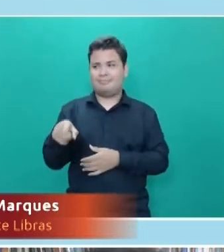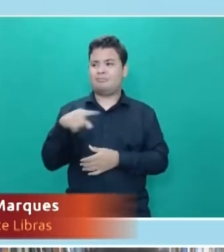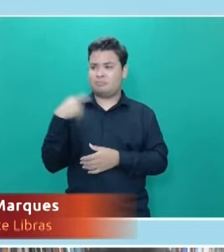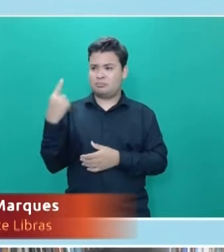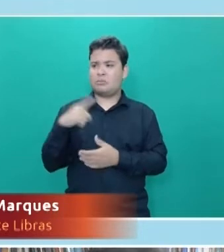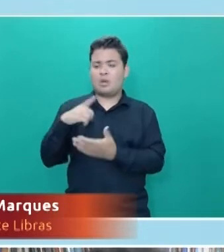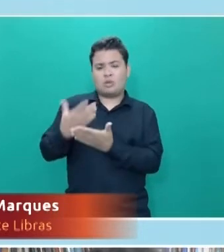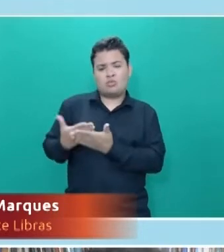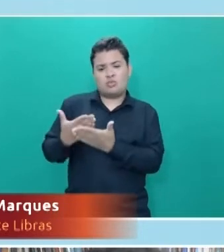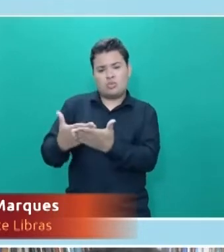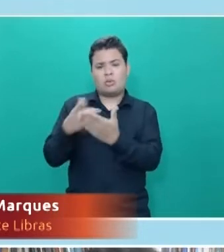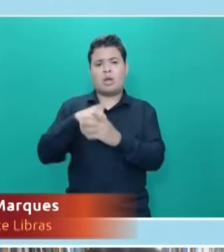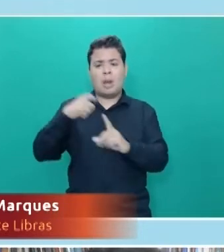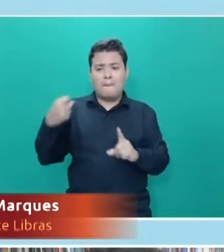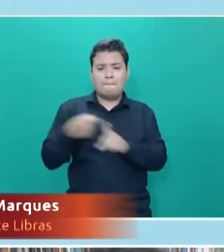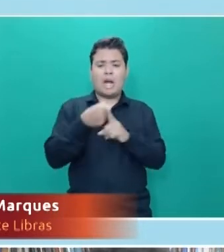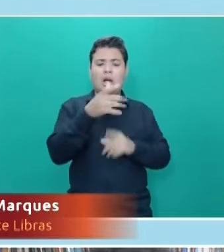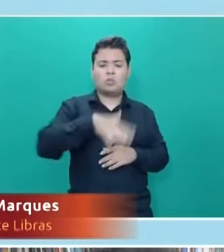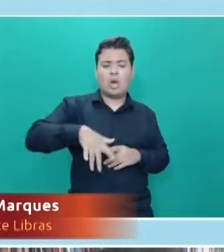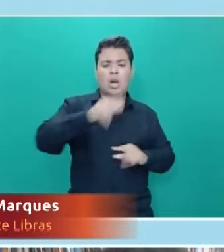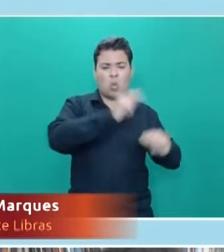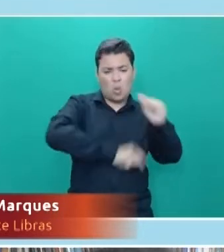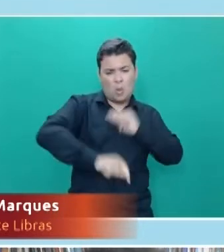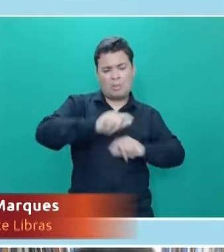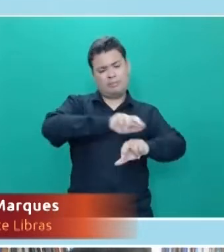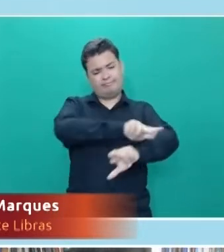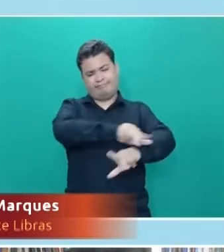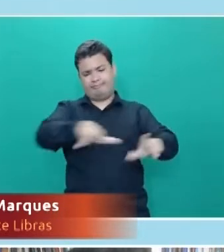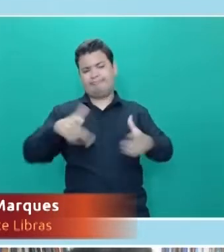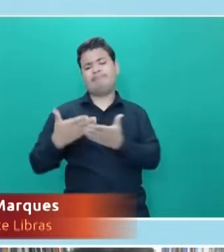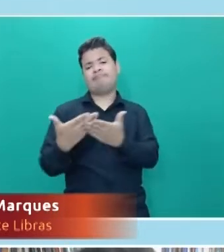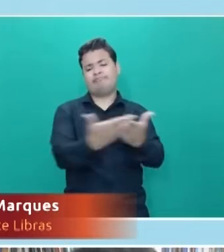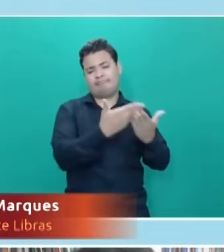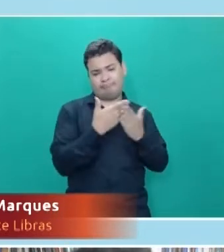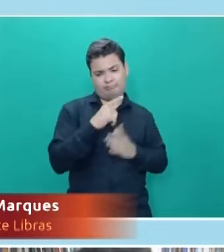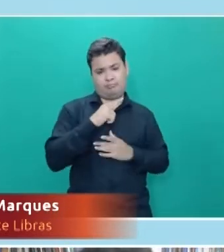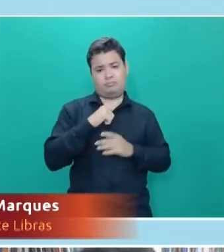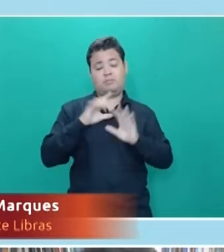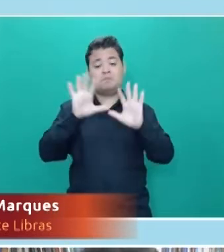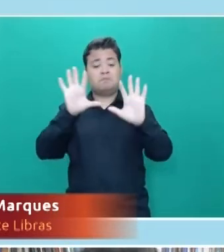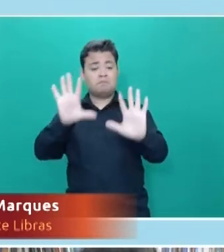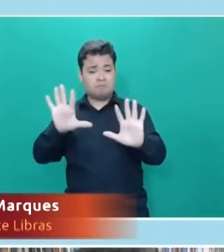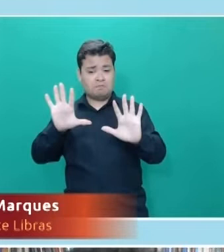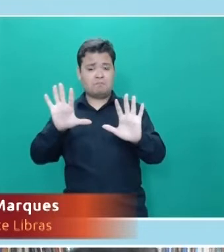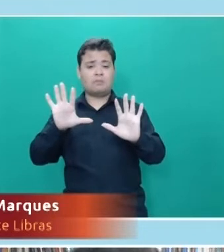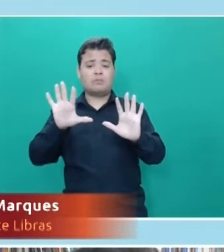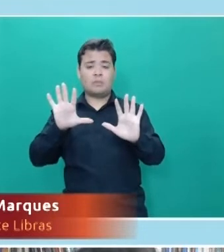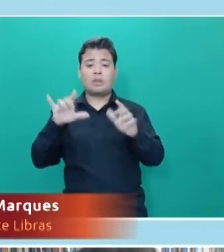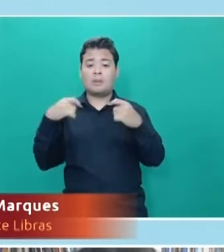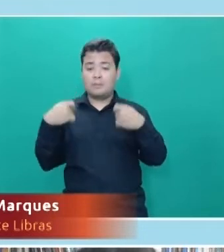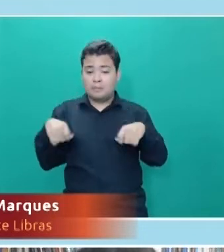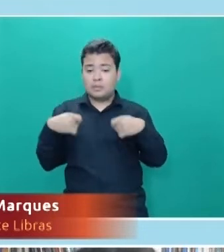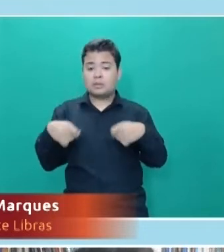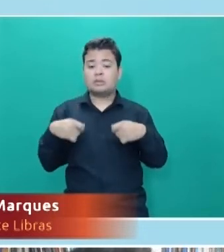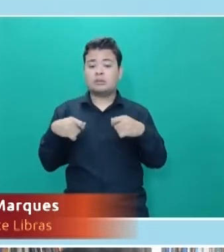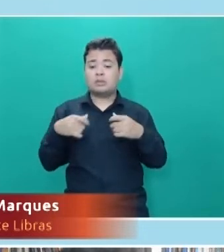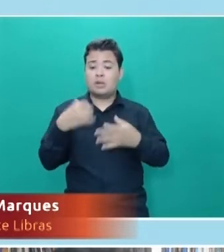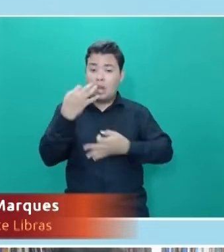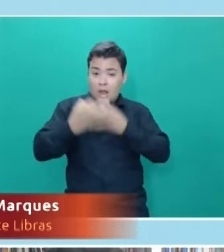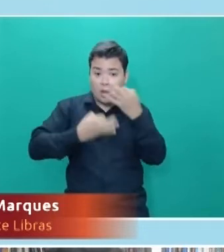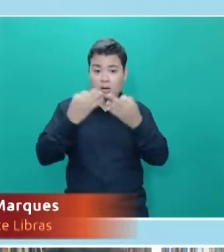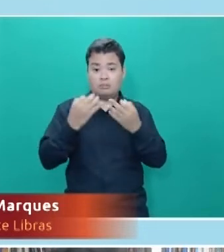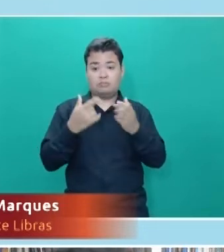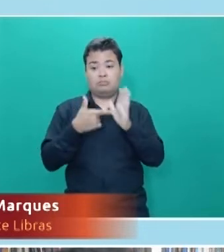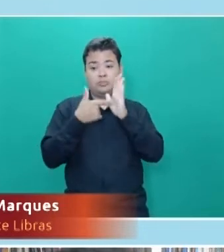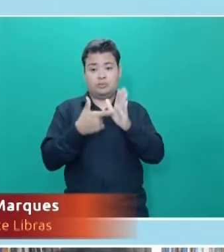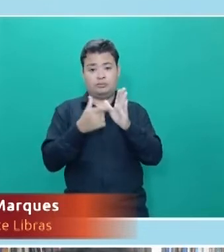na economia, um monte de coisa. Mas aí, nós também temos que fazer duas, assim, bifurcar o argumento. Uma é entender